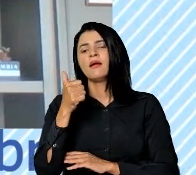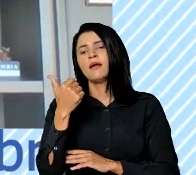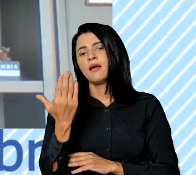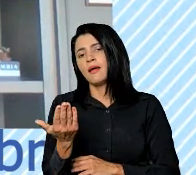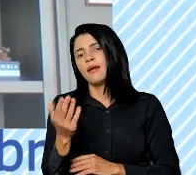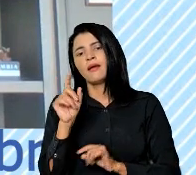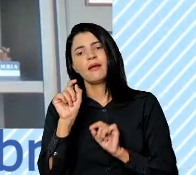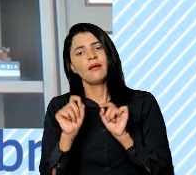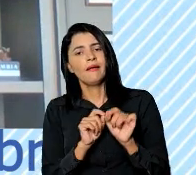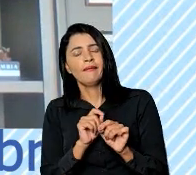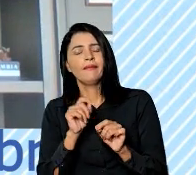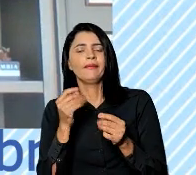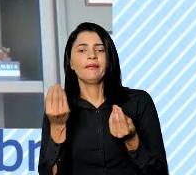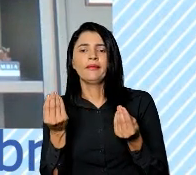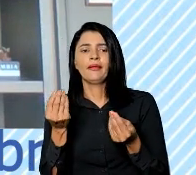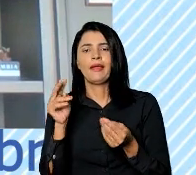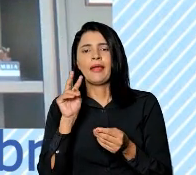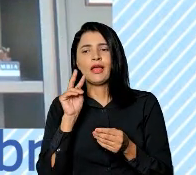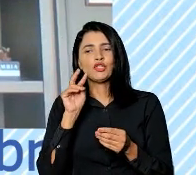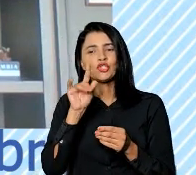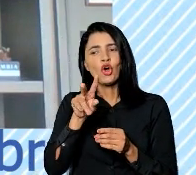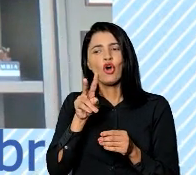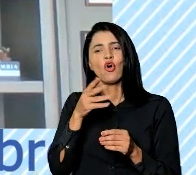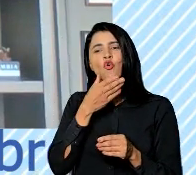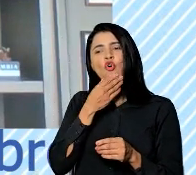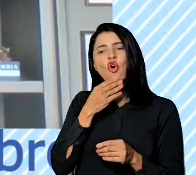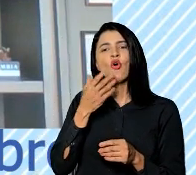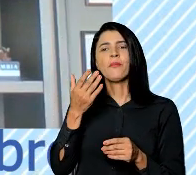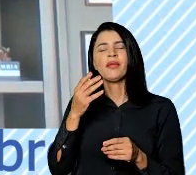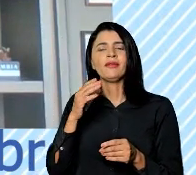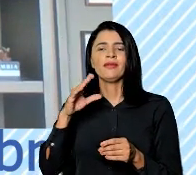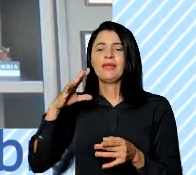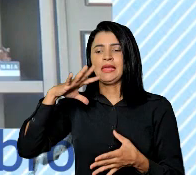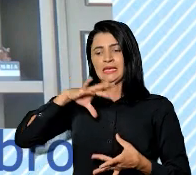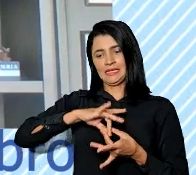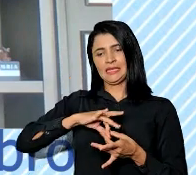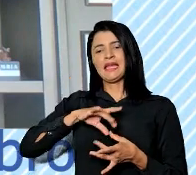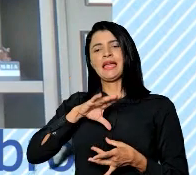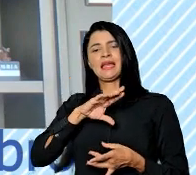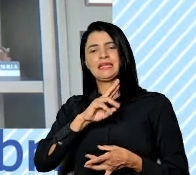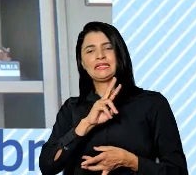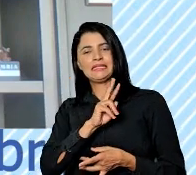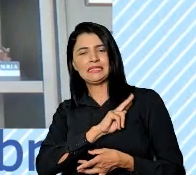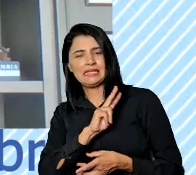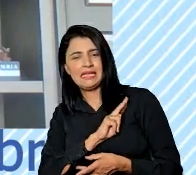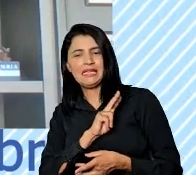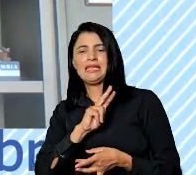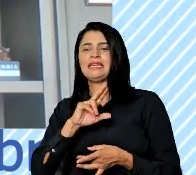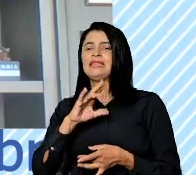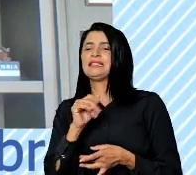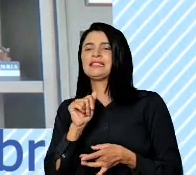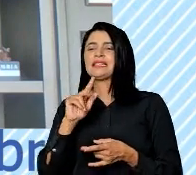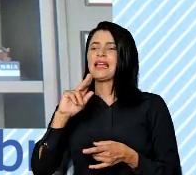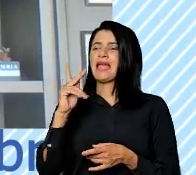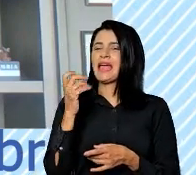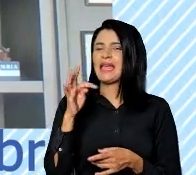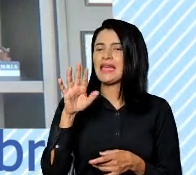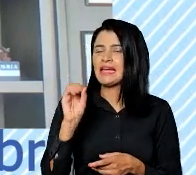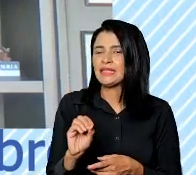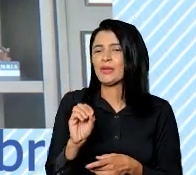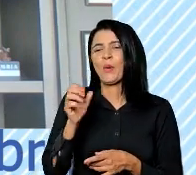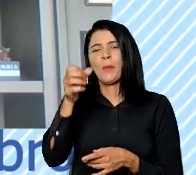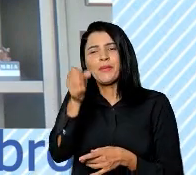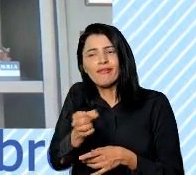a visão do homem branco, cis e hétero. Se pudesse comentar alguma coisa a mais a propósito, a gente